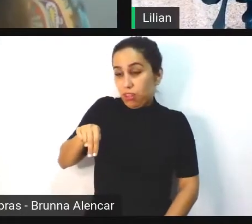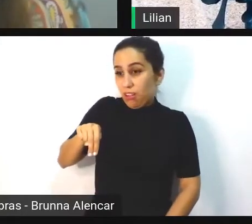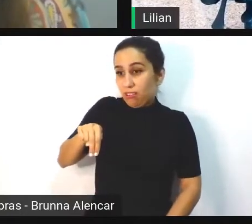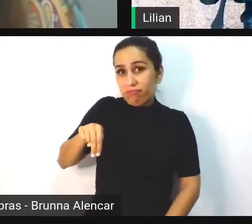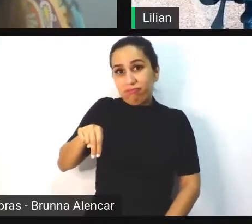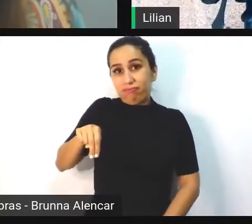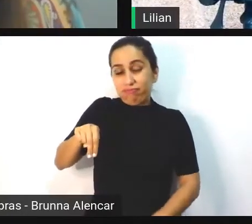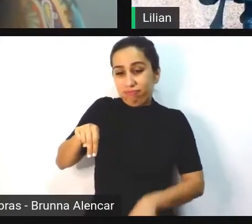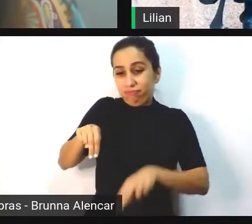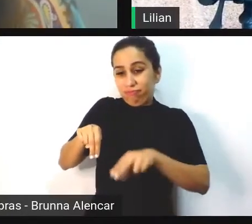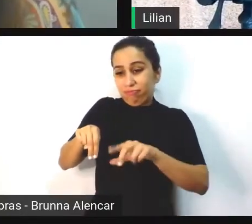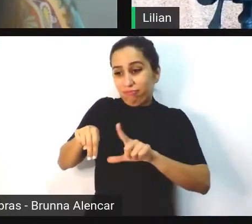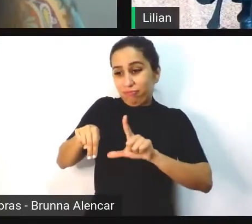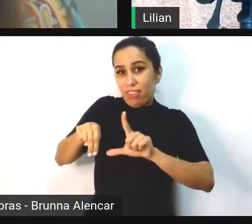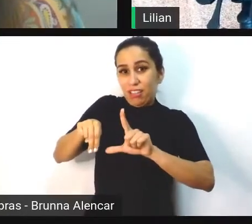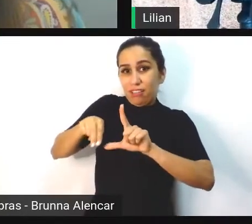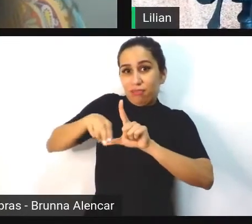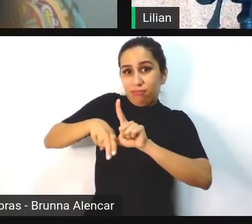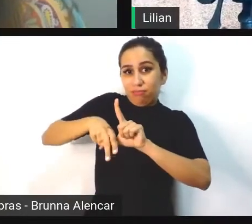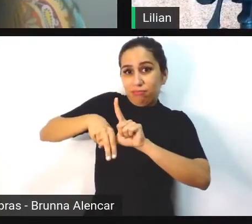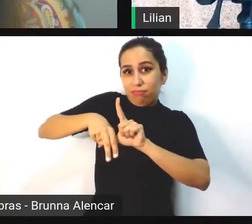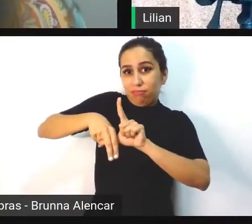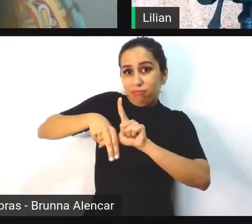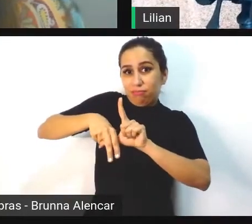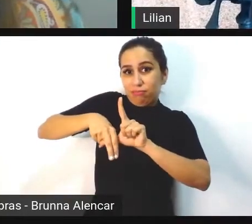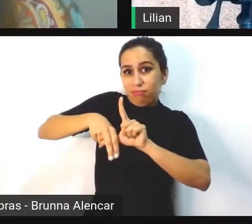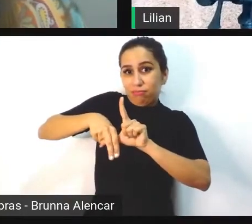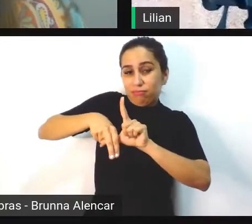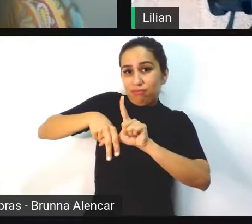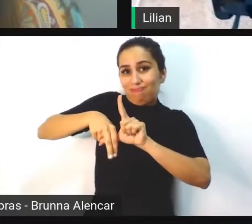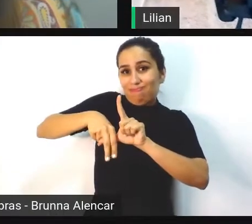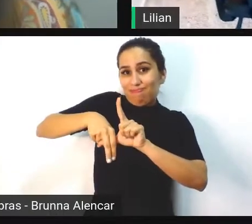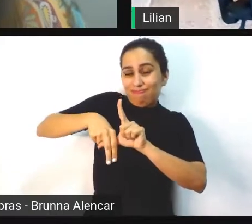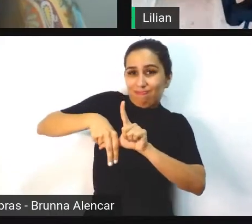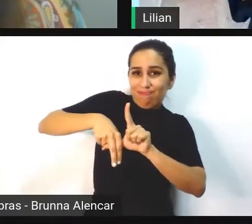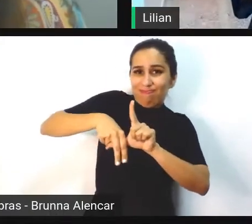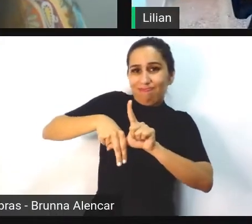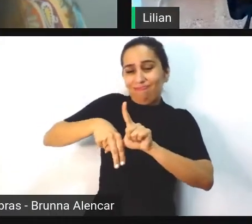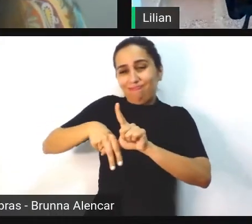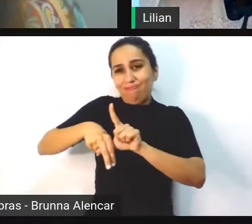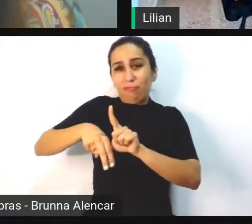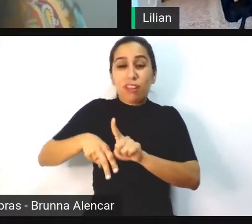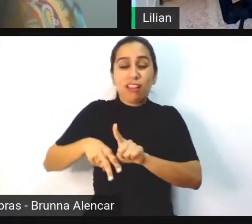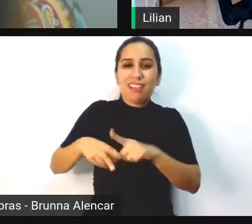quando a minha coxa ela não está bem apoiada, não tem uma superfície de apoio muito bom,